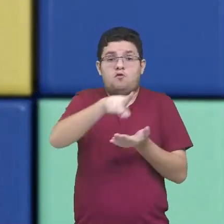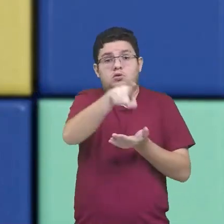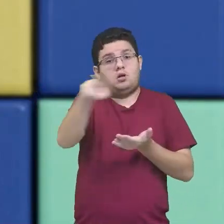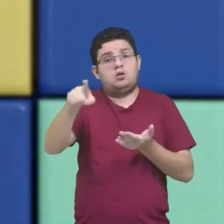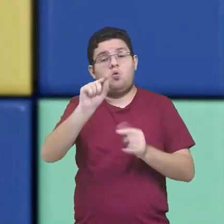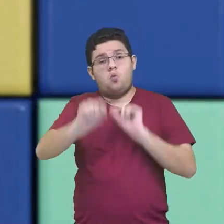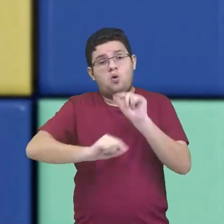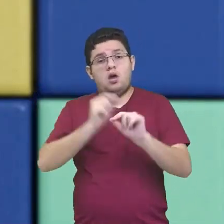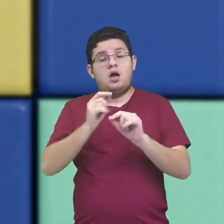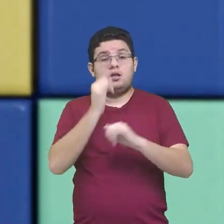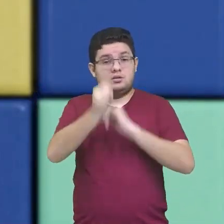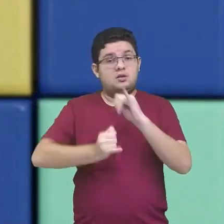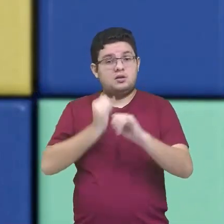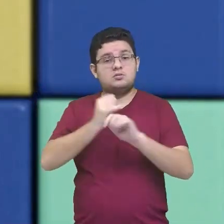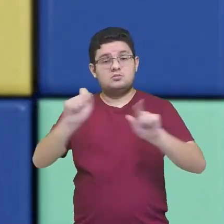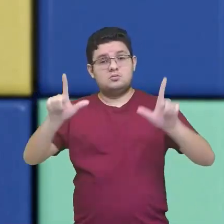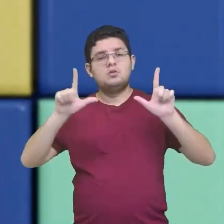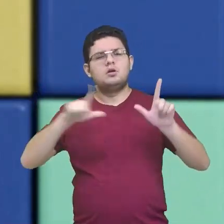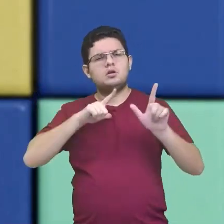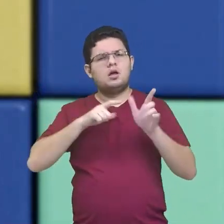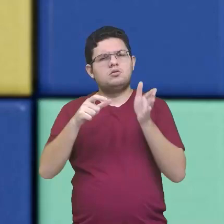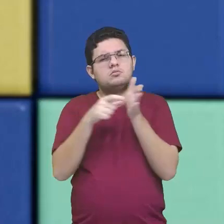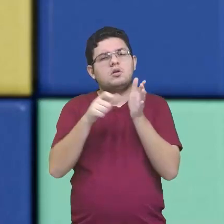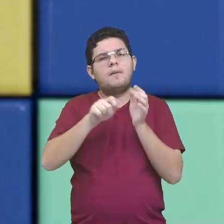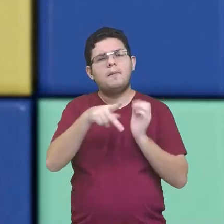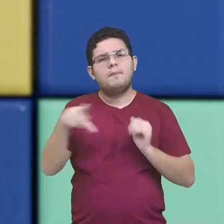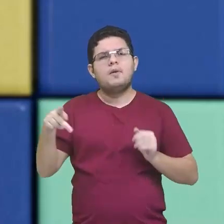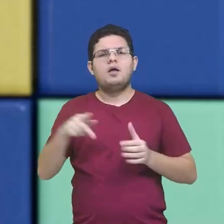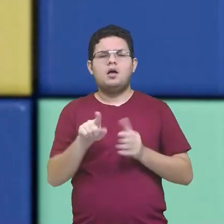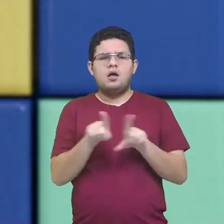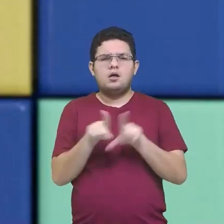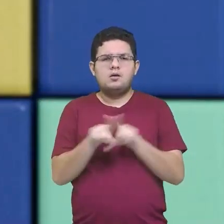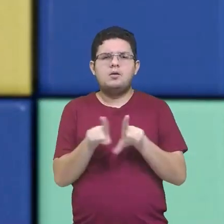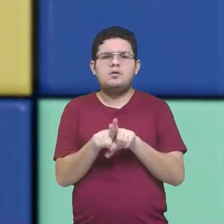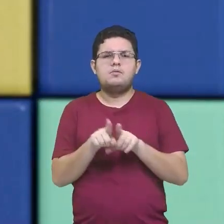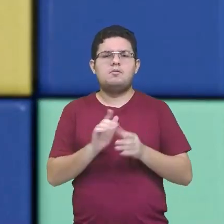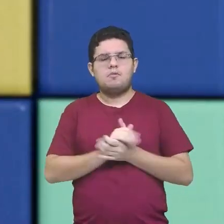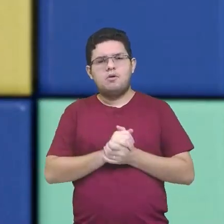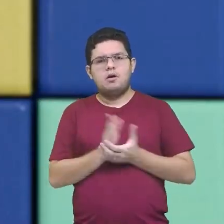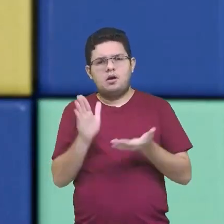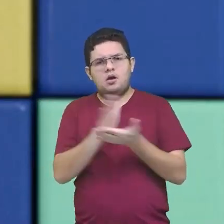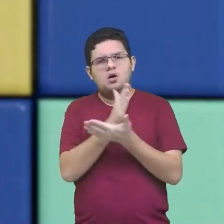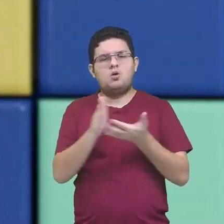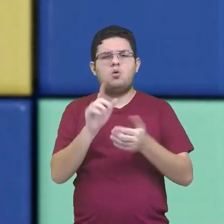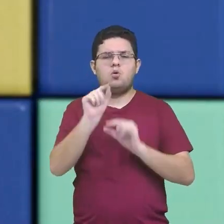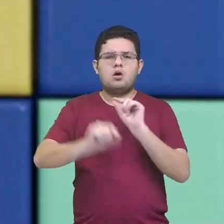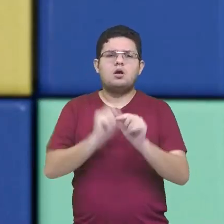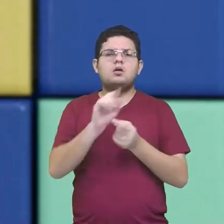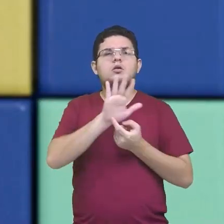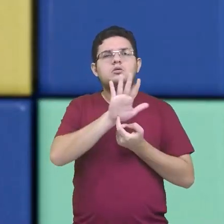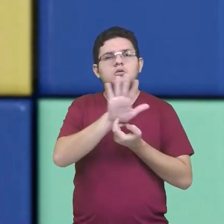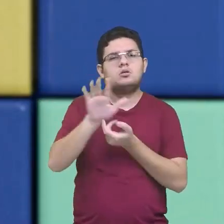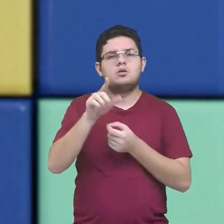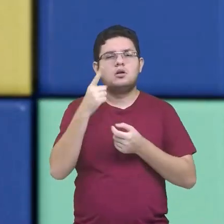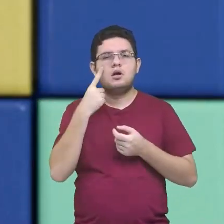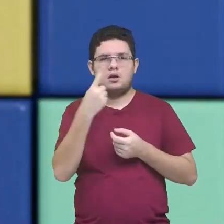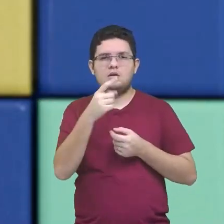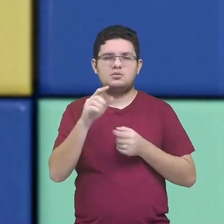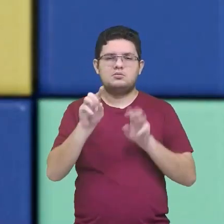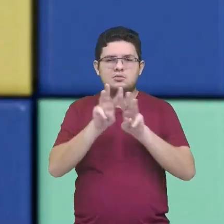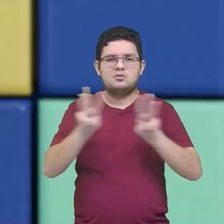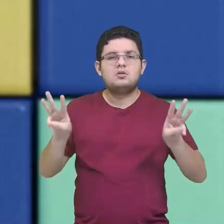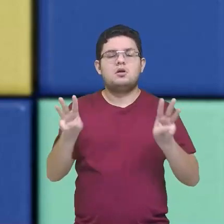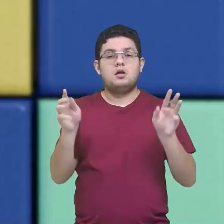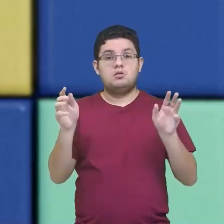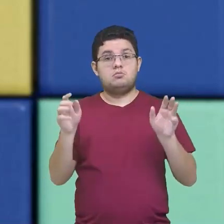até um aplicativo. Algumas das exposições que estão lá disponíveis, a gente consegue visualizar até por